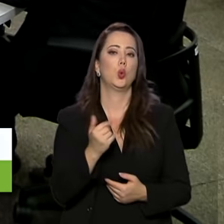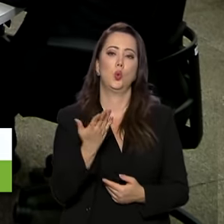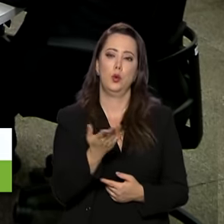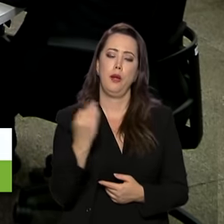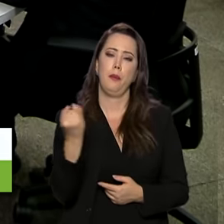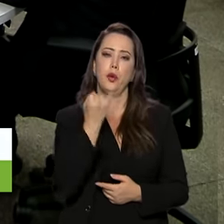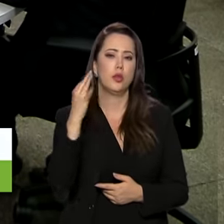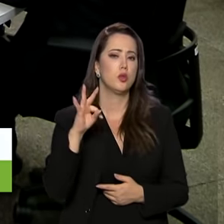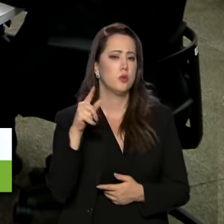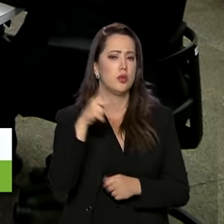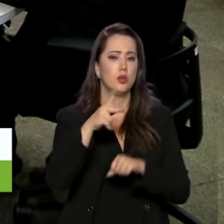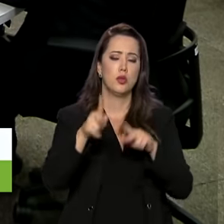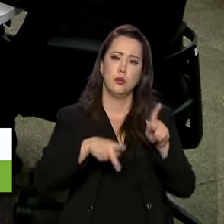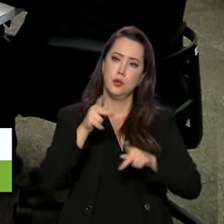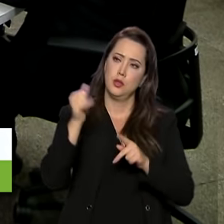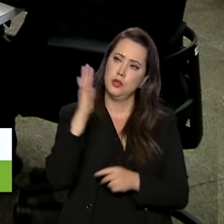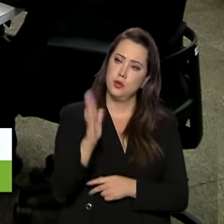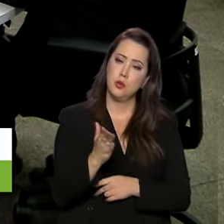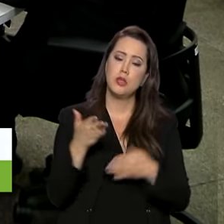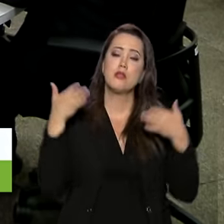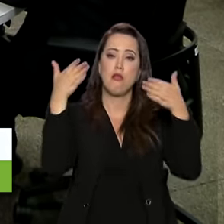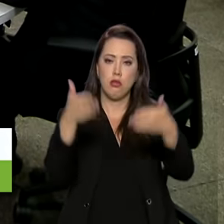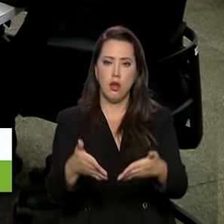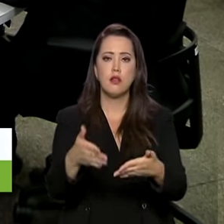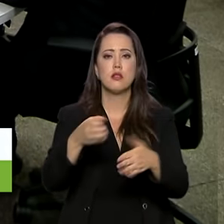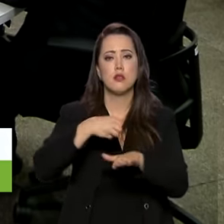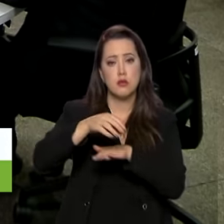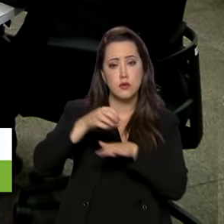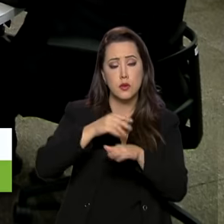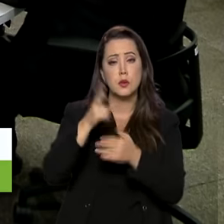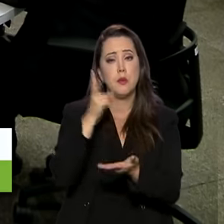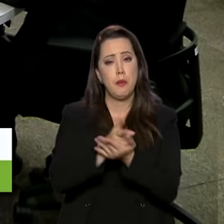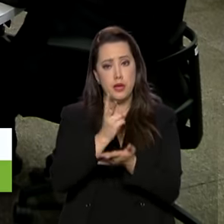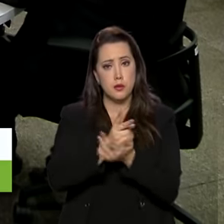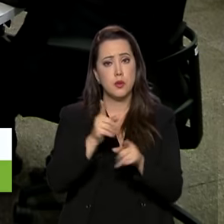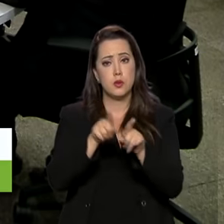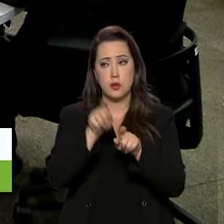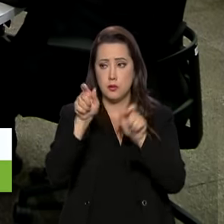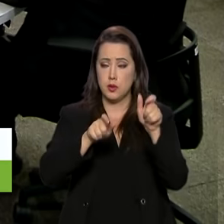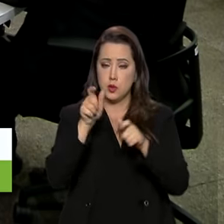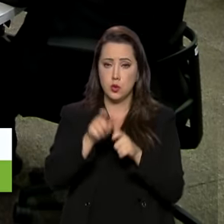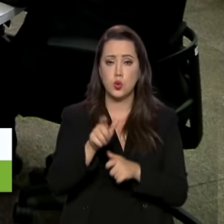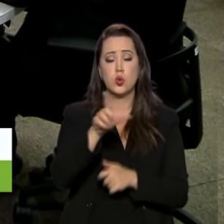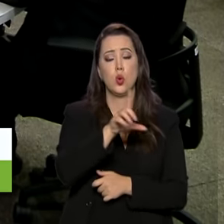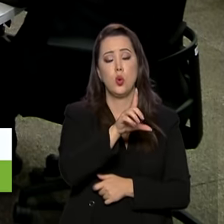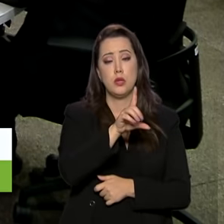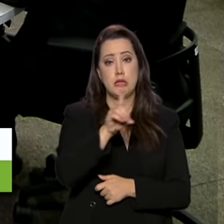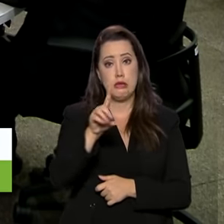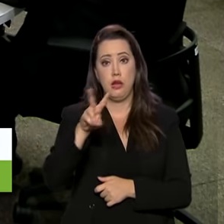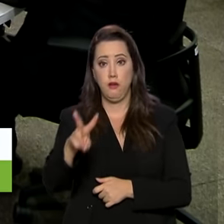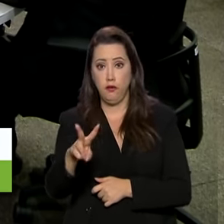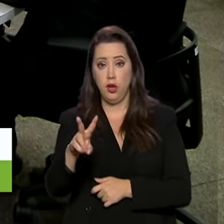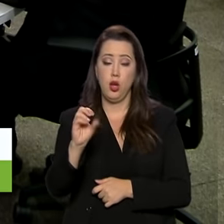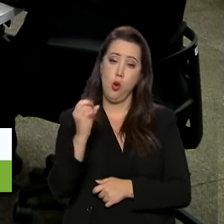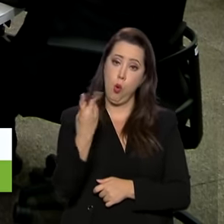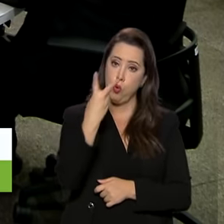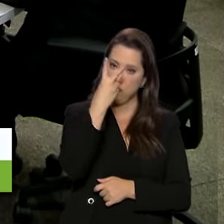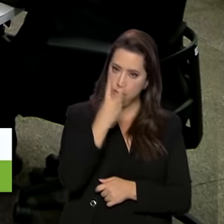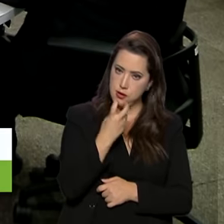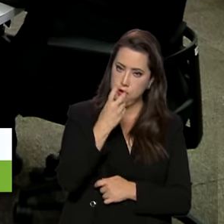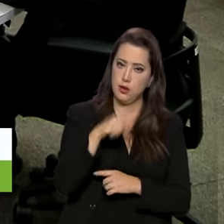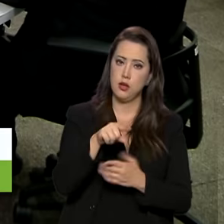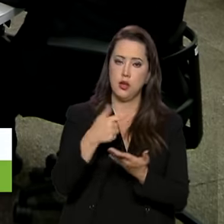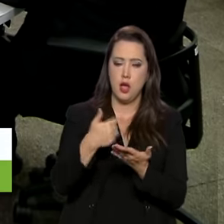para toda a população brasileira têm acesso às informações inclusive também para os deficientes visuais é o manual